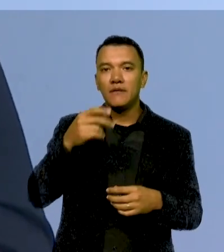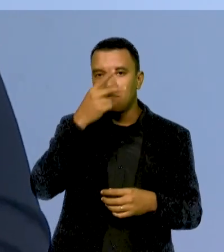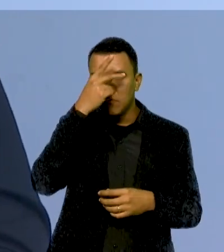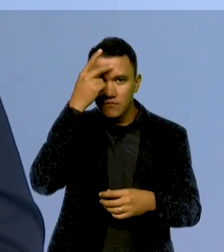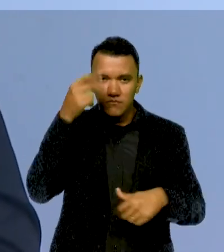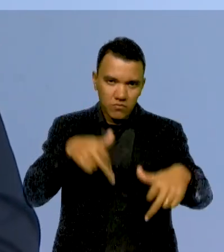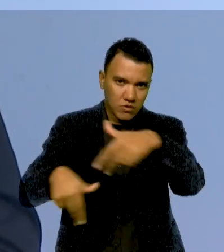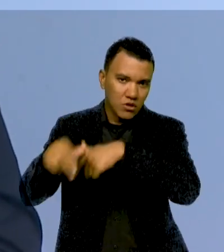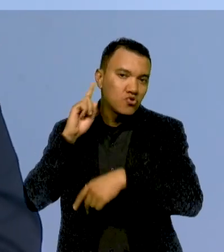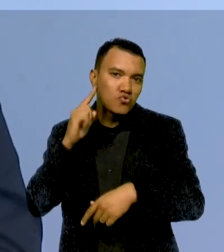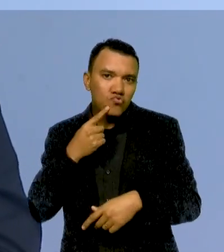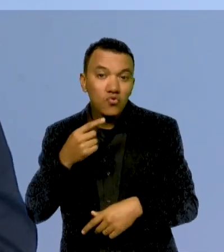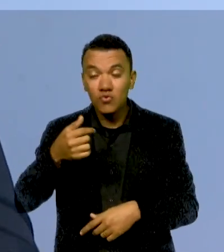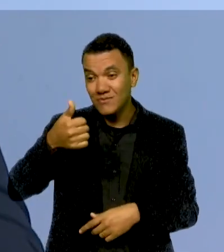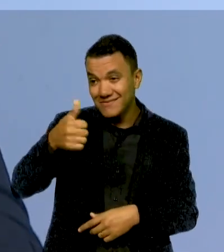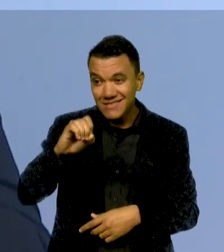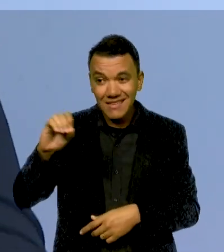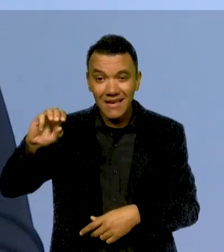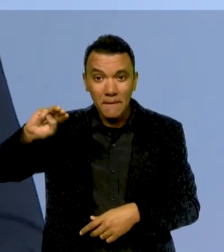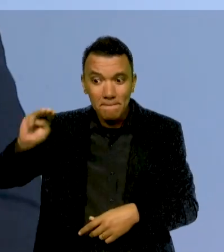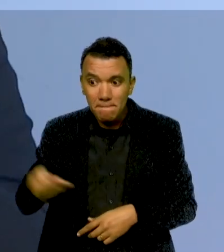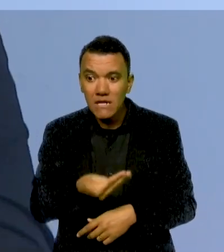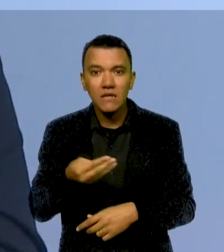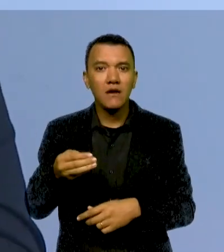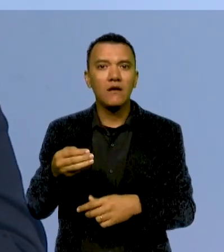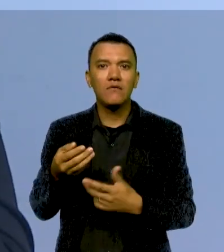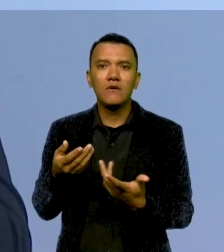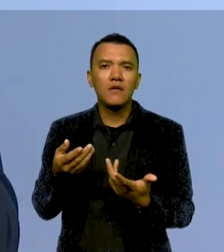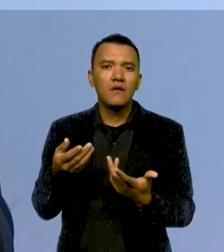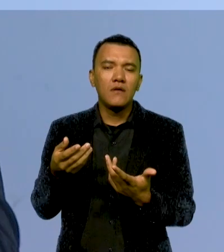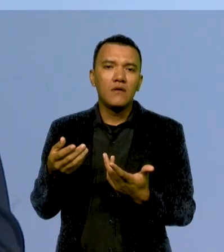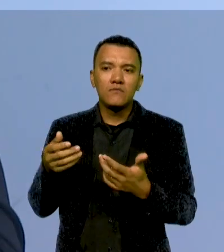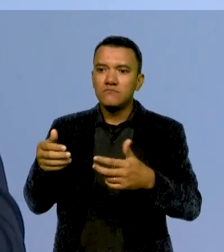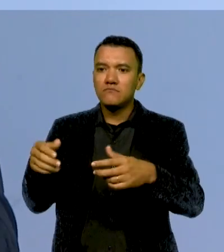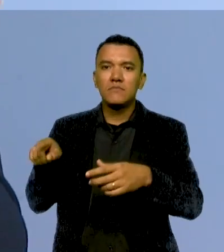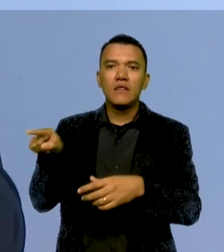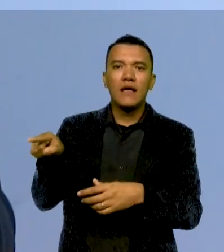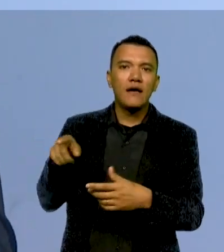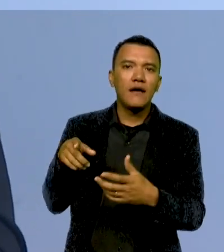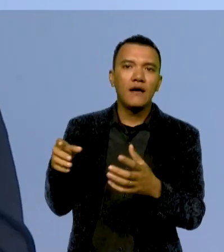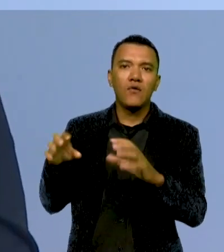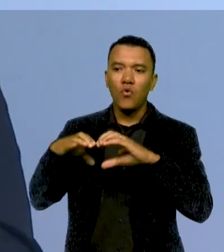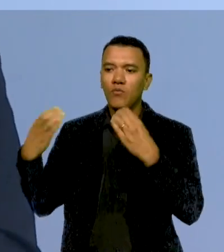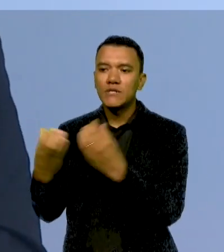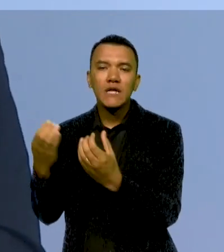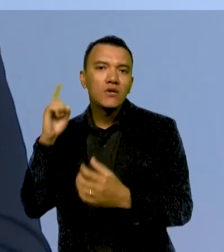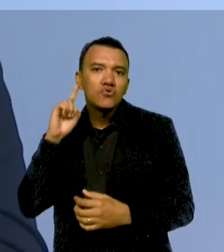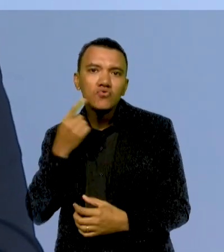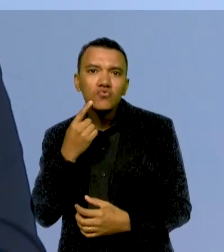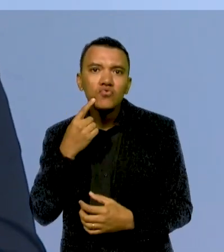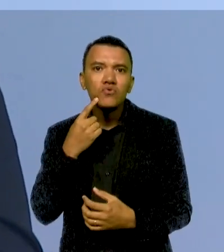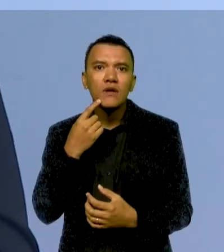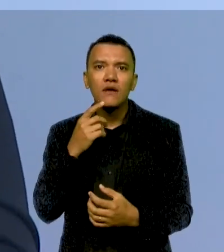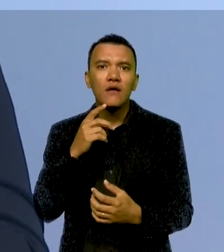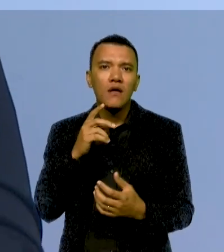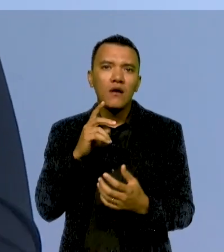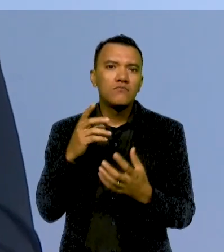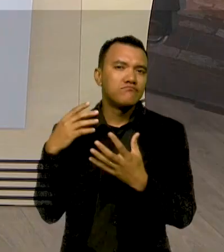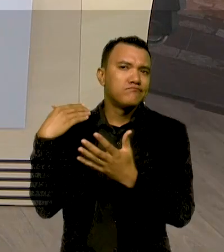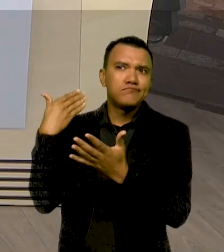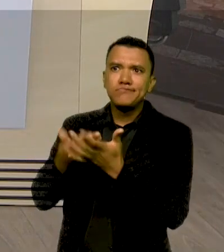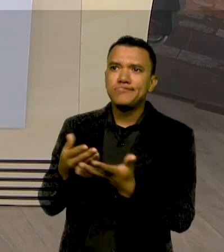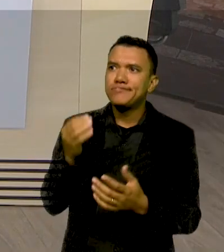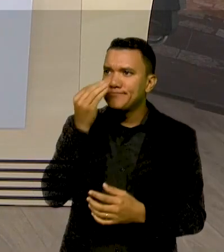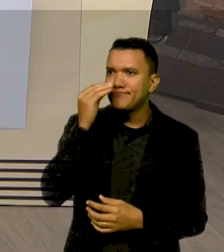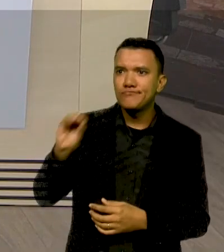tão marginalizada, um simples oi que você sabe, que você fala com ela todo dia, encontra, fala, oi, tudo bem, isso já faz